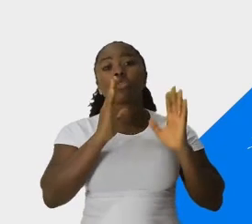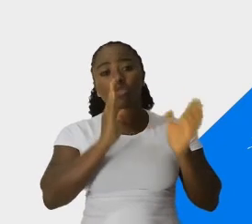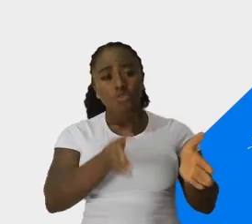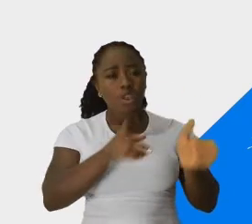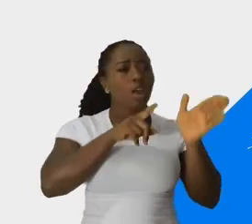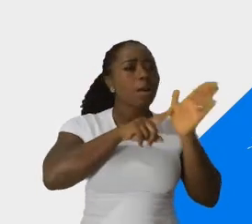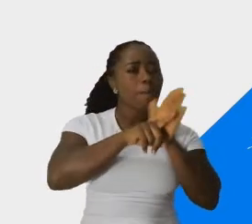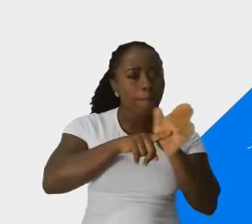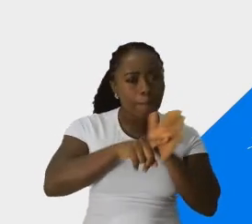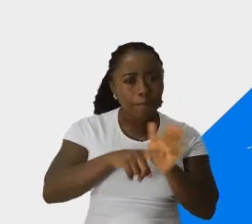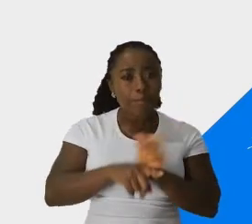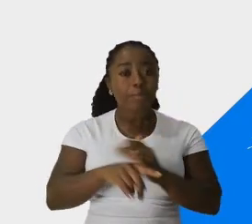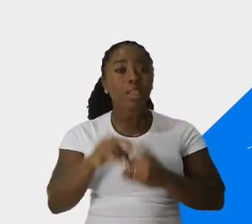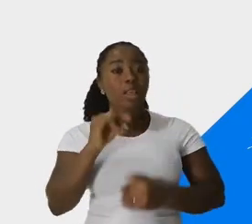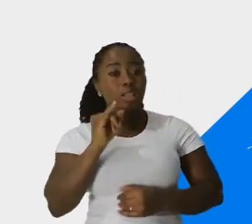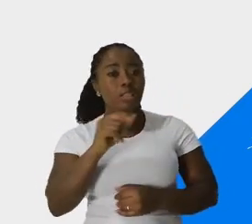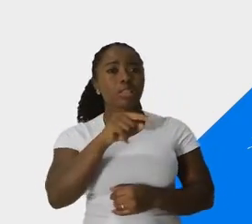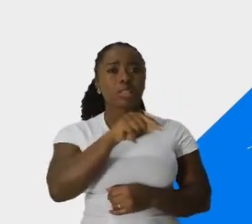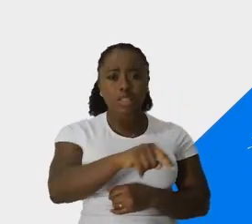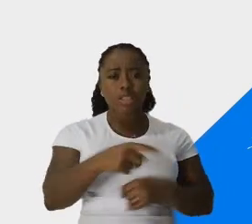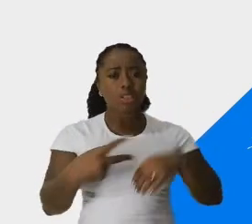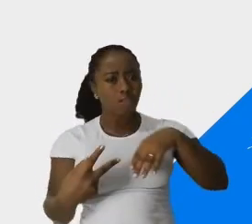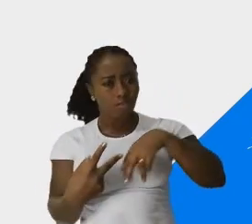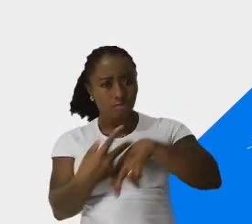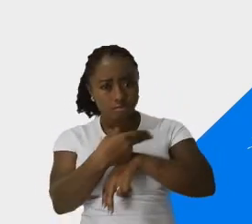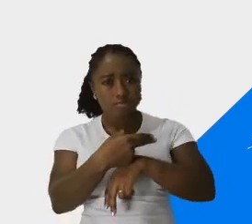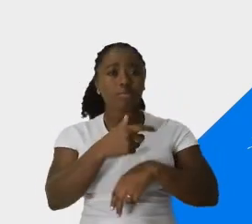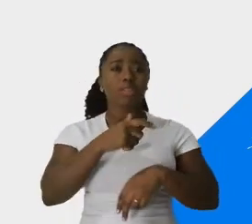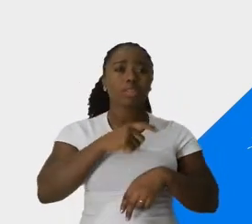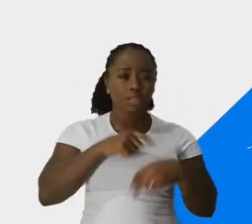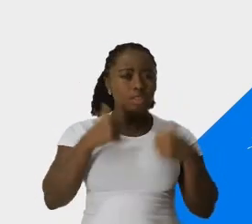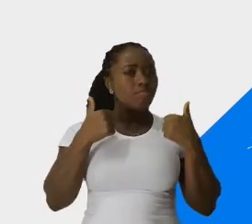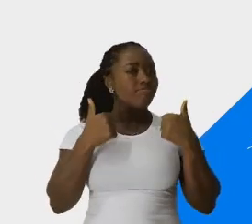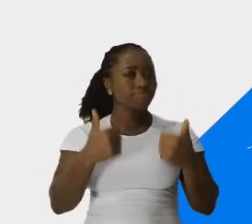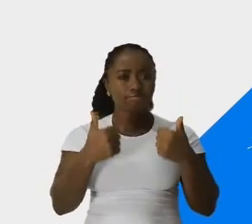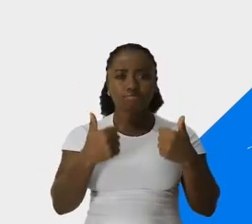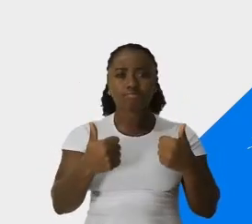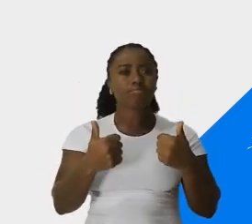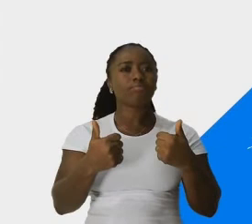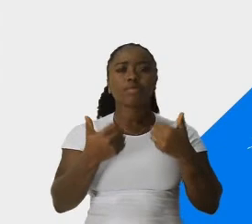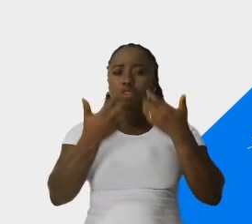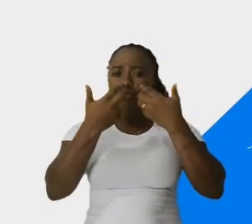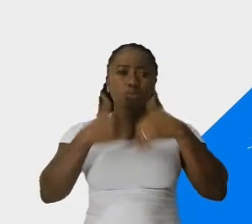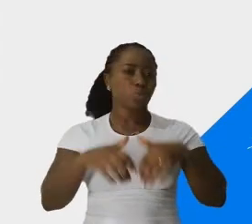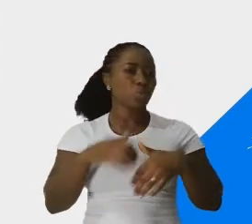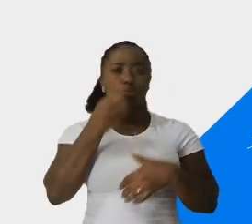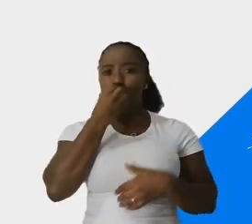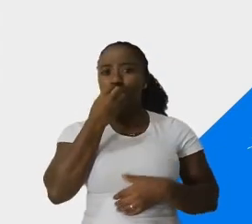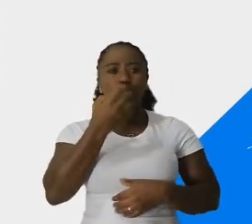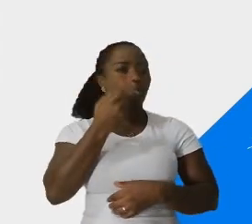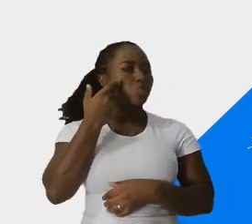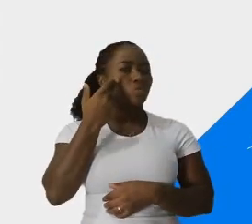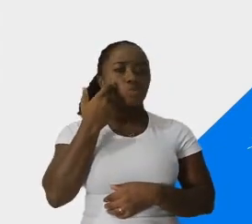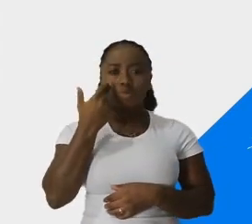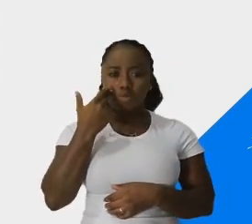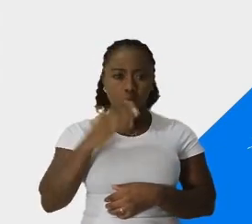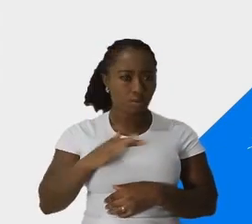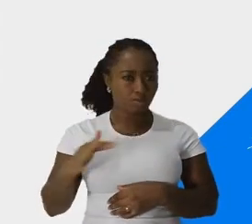da epilepsia, tudo bem, não vai ter um prejuízo em tal função, que está em tal área. Então, você